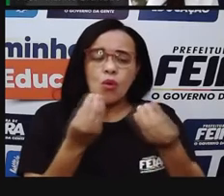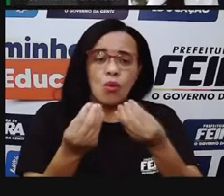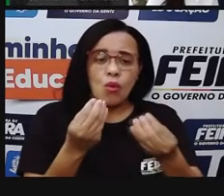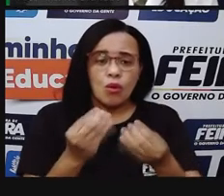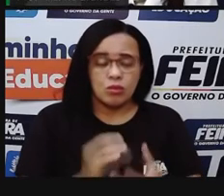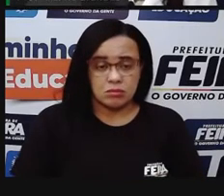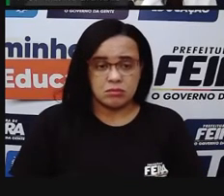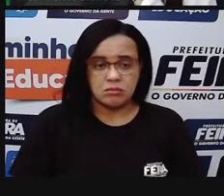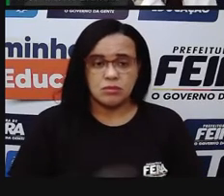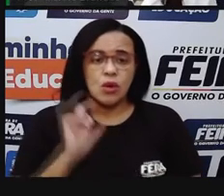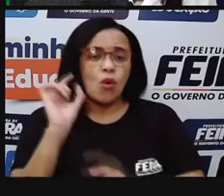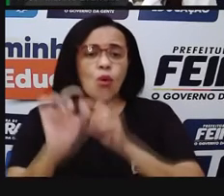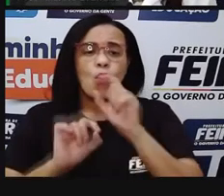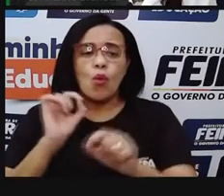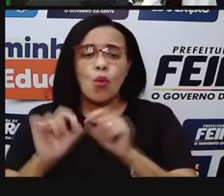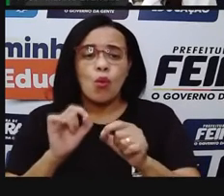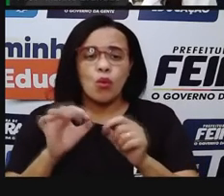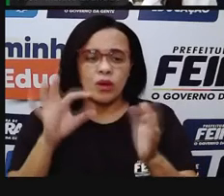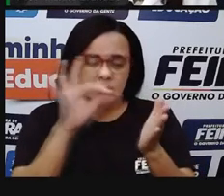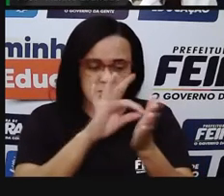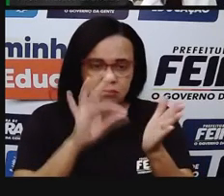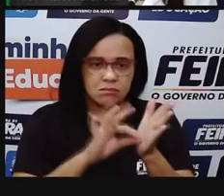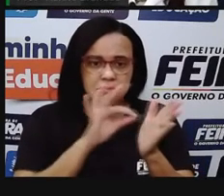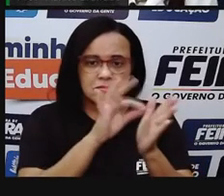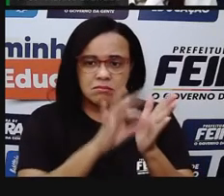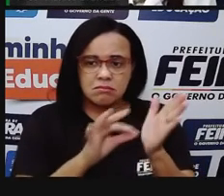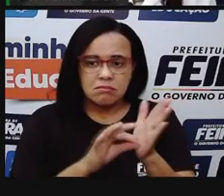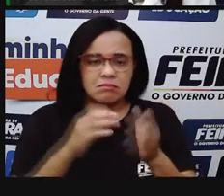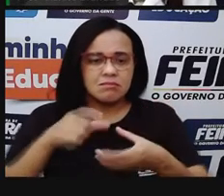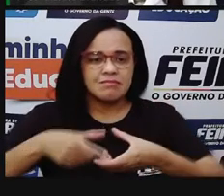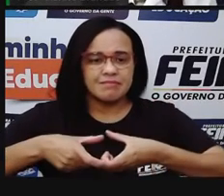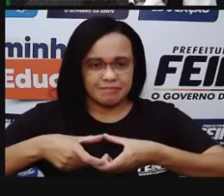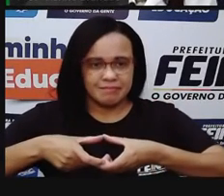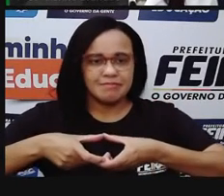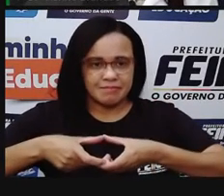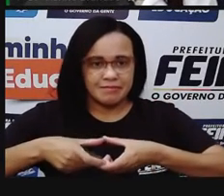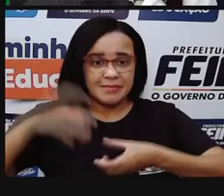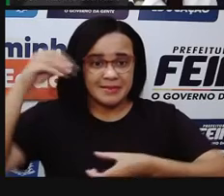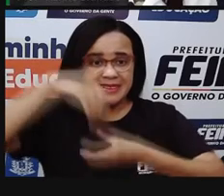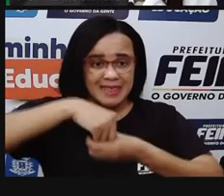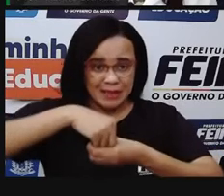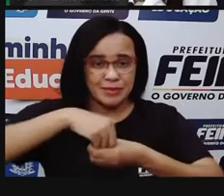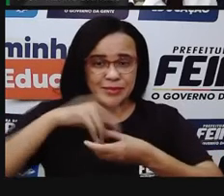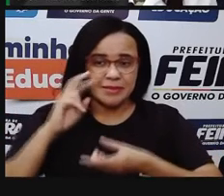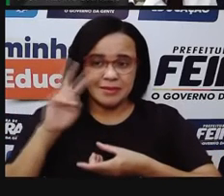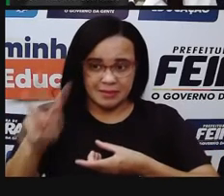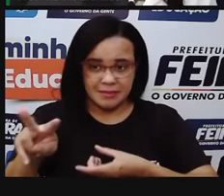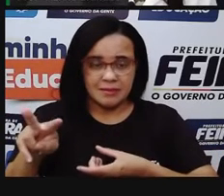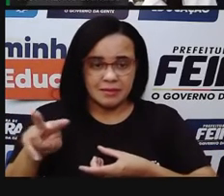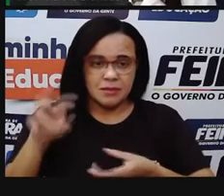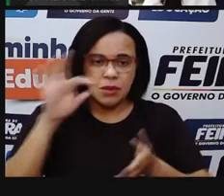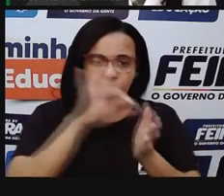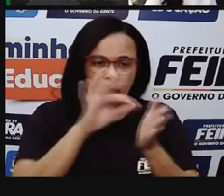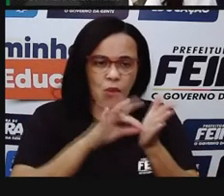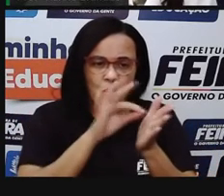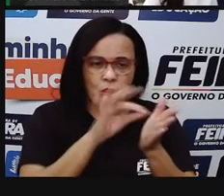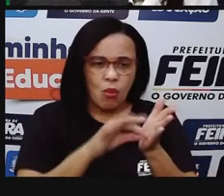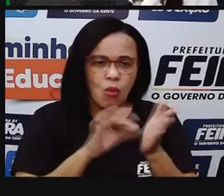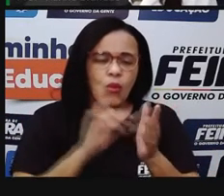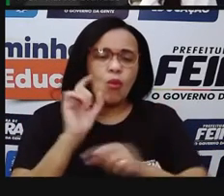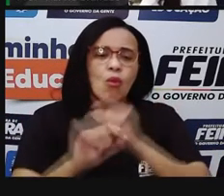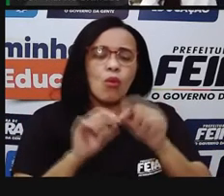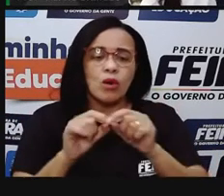esses pontinhos aqui nessa placa, né? Que essa mão segura? Esses pontinhos, eles são seres